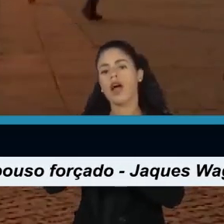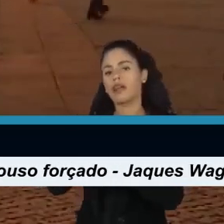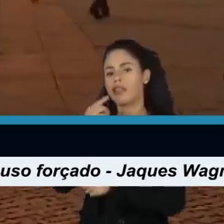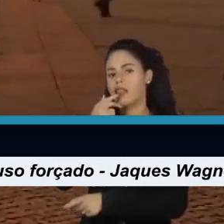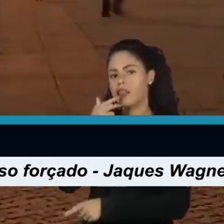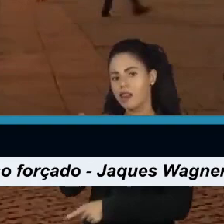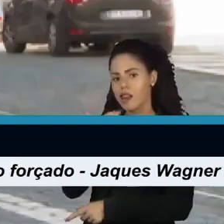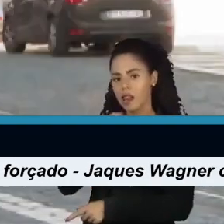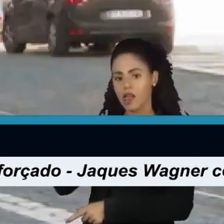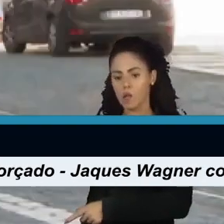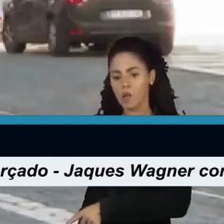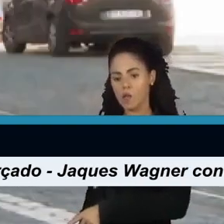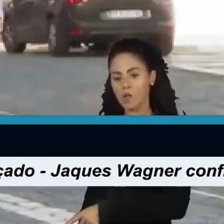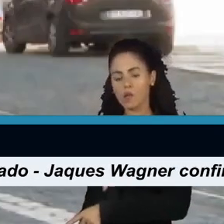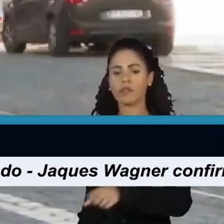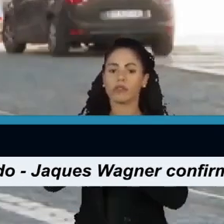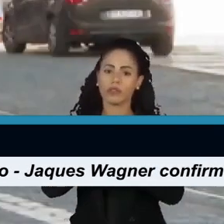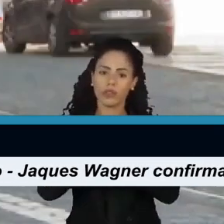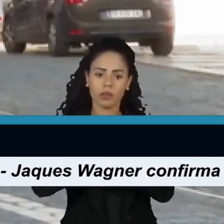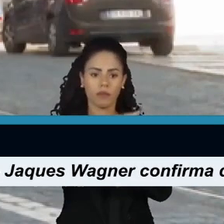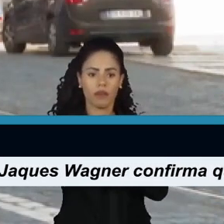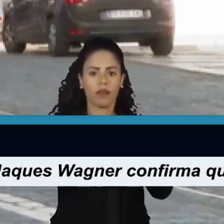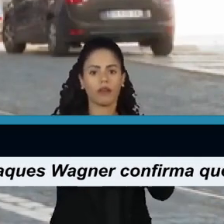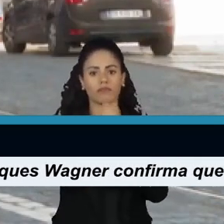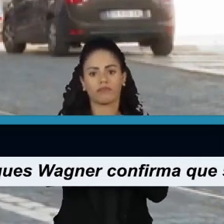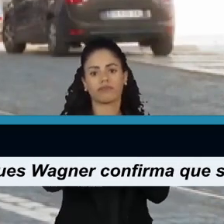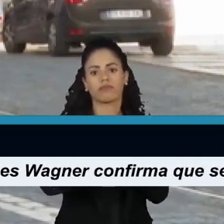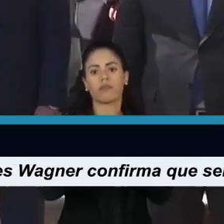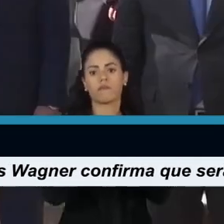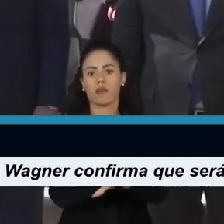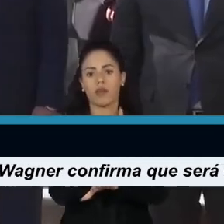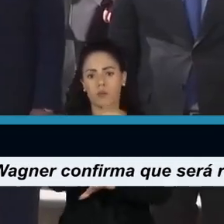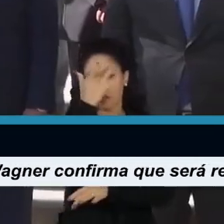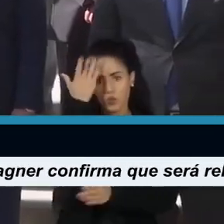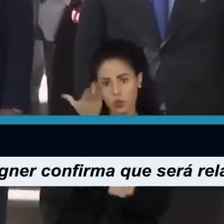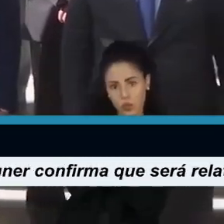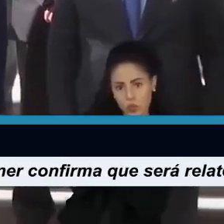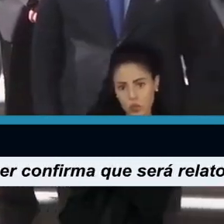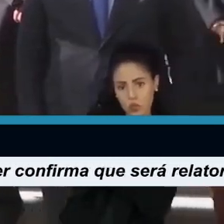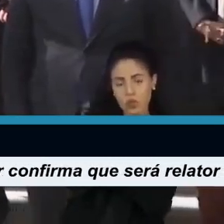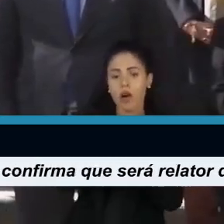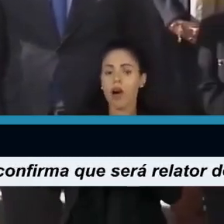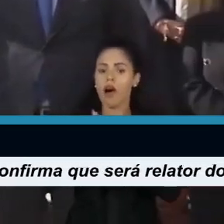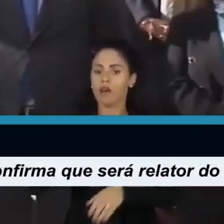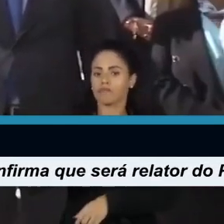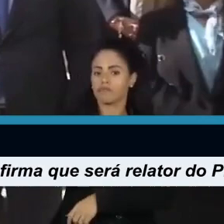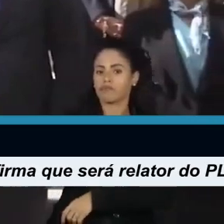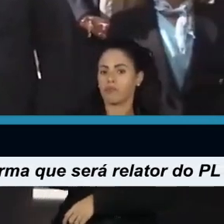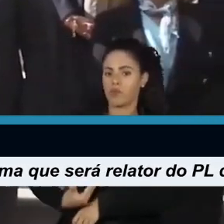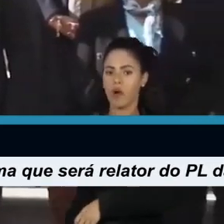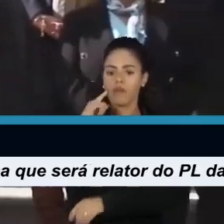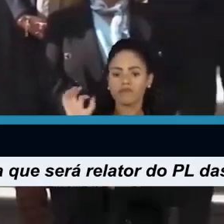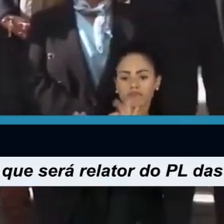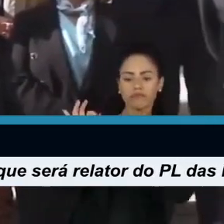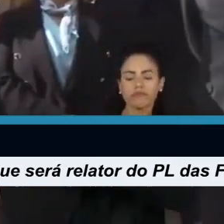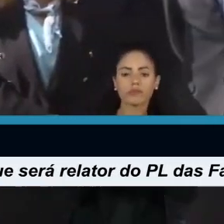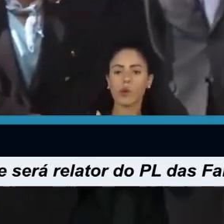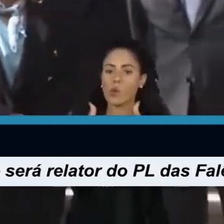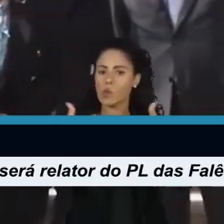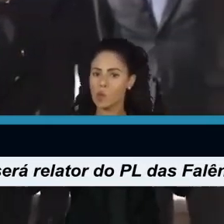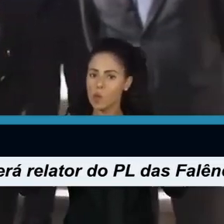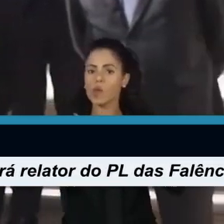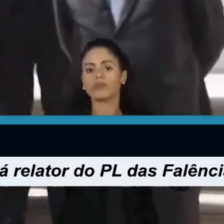portuguesa e simplificação de documentos para estudantes. Agora, o novo governo promete rever as